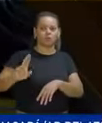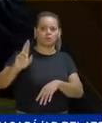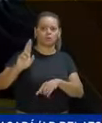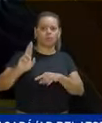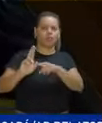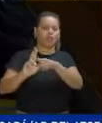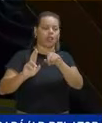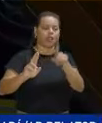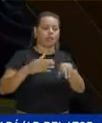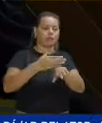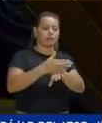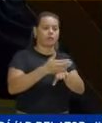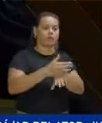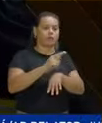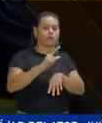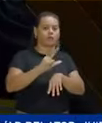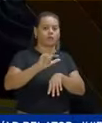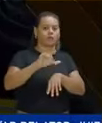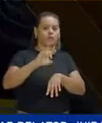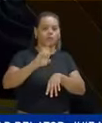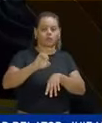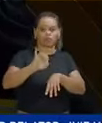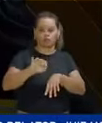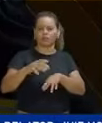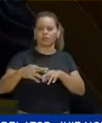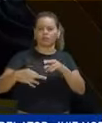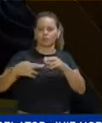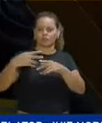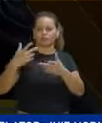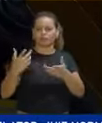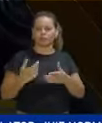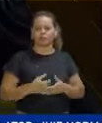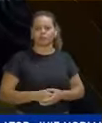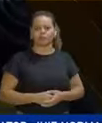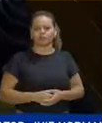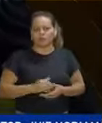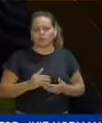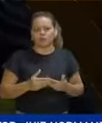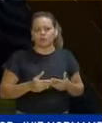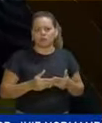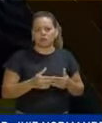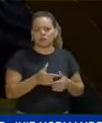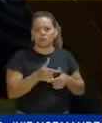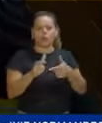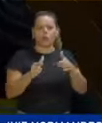lide, tendo em vista que não houve notícia da revogação de poderes em momento posterior.